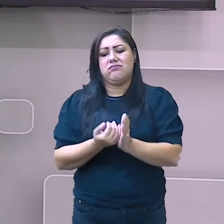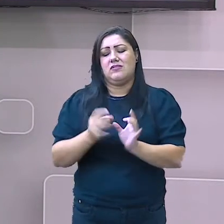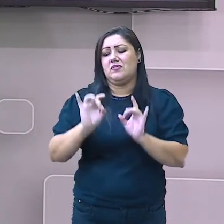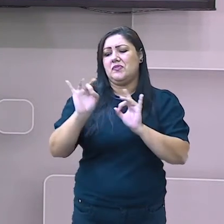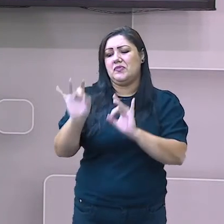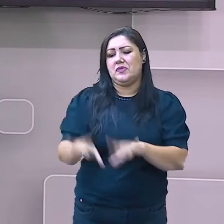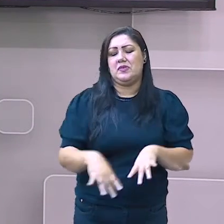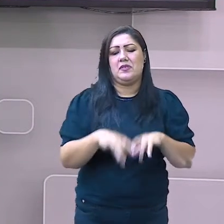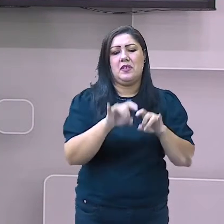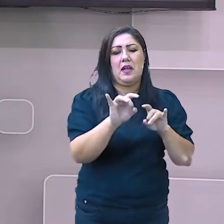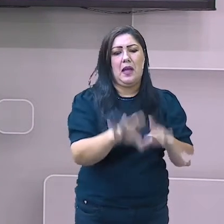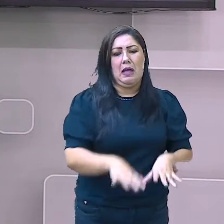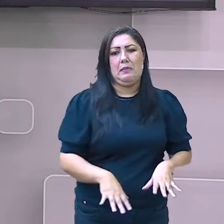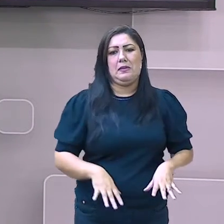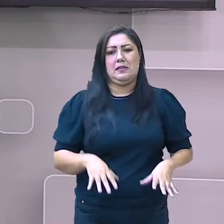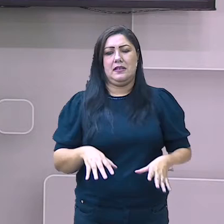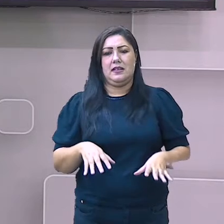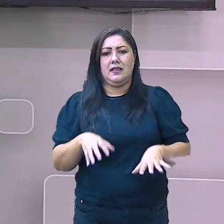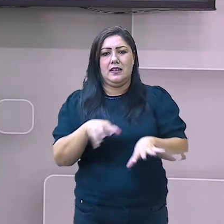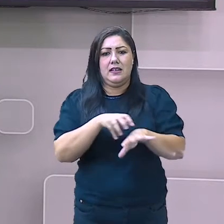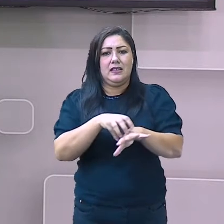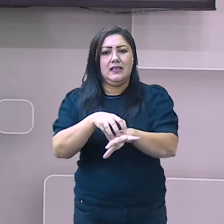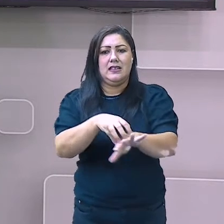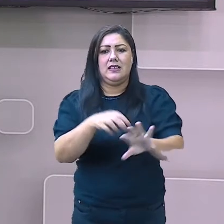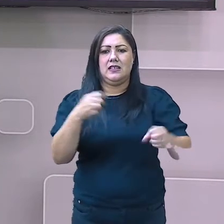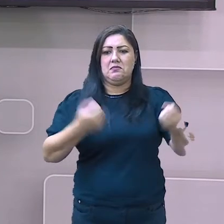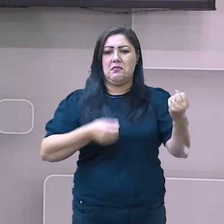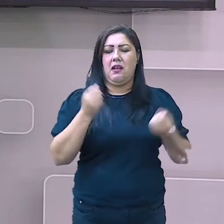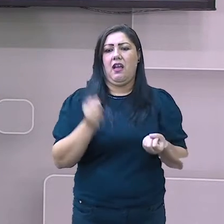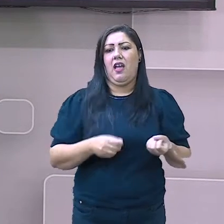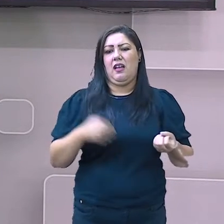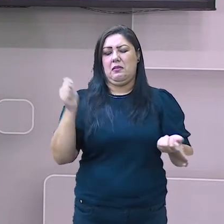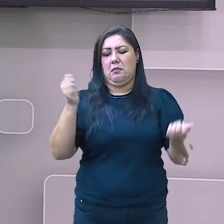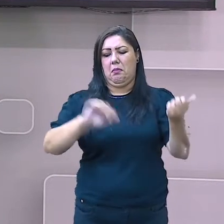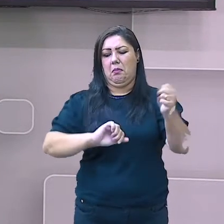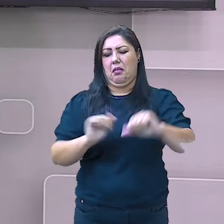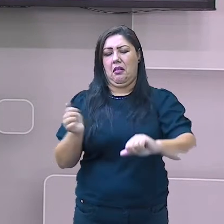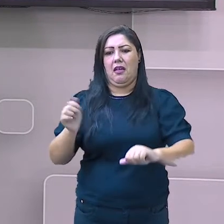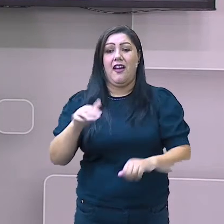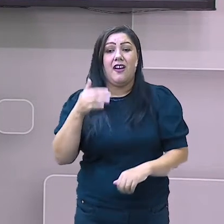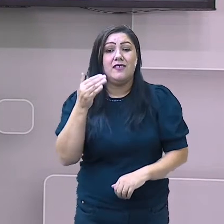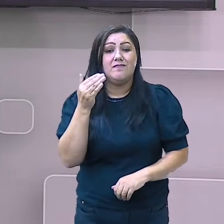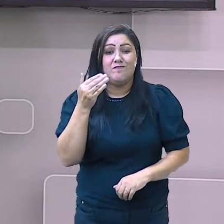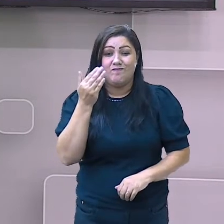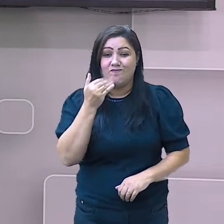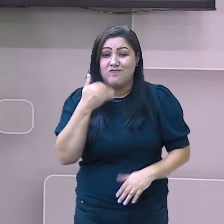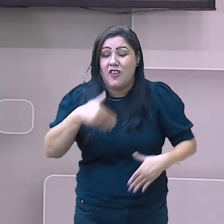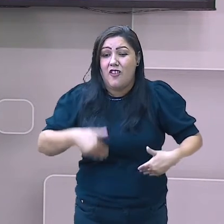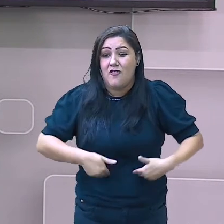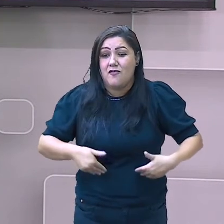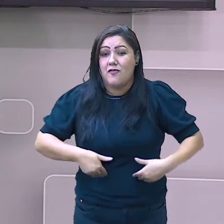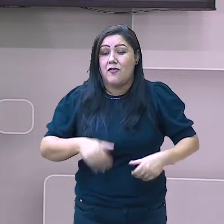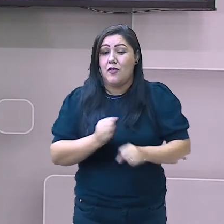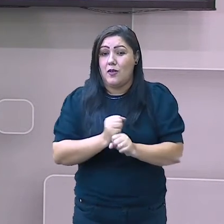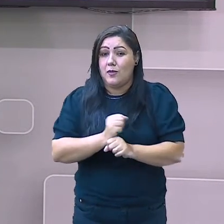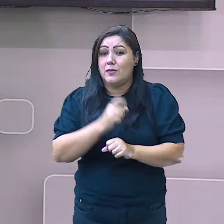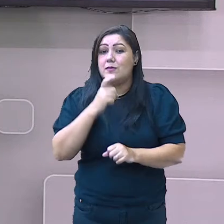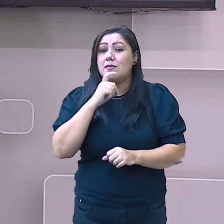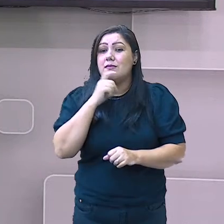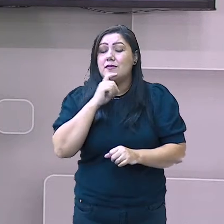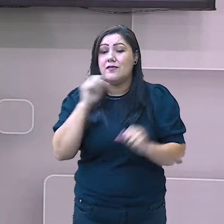transportes desmantelados. Estima-se que a fome que devastou o país no inverno de 1921